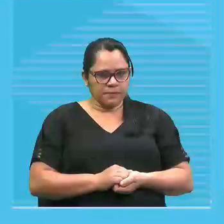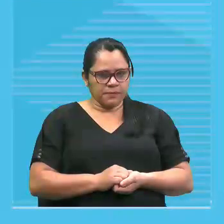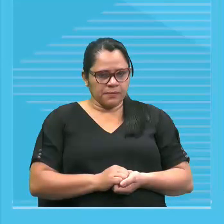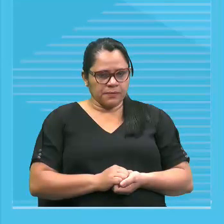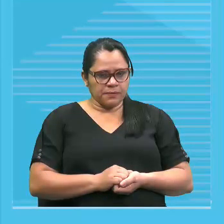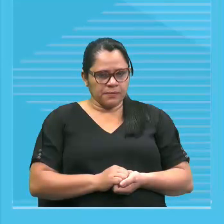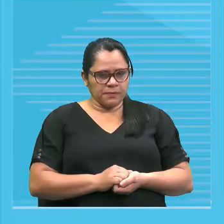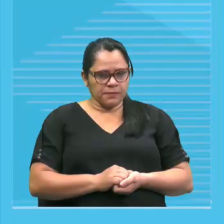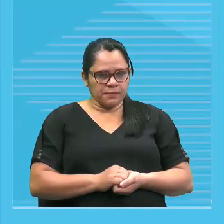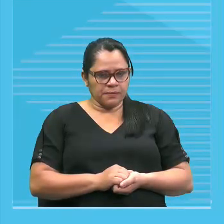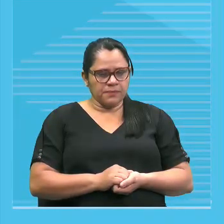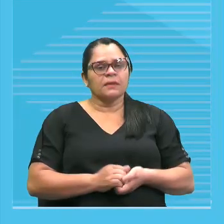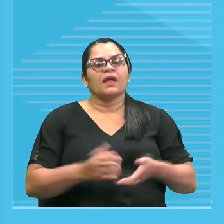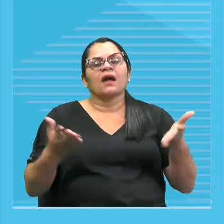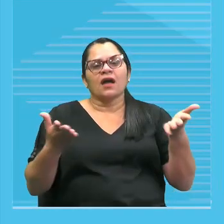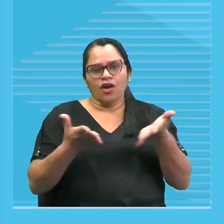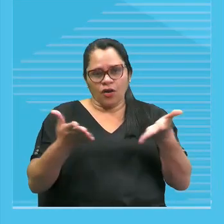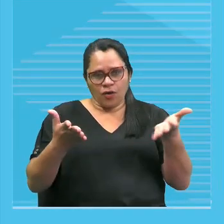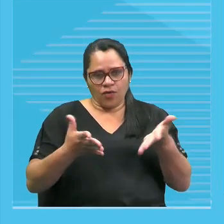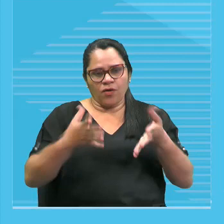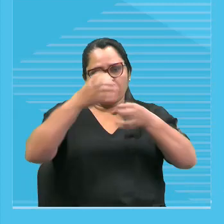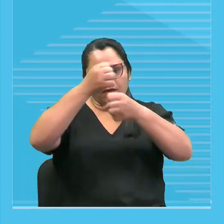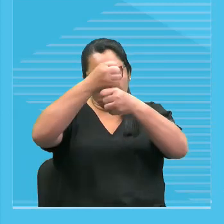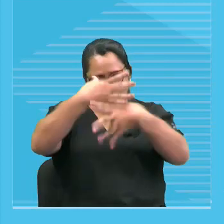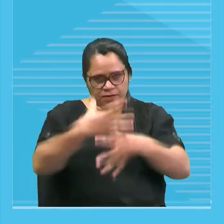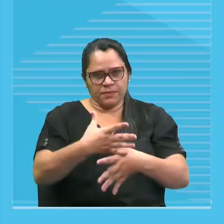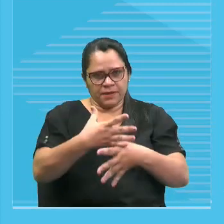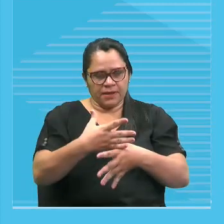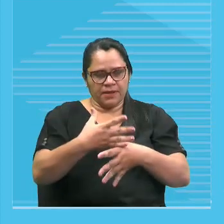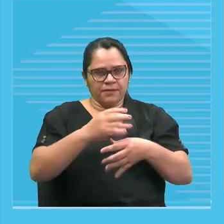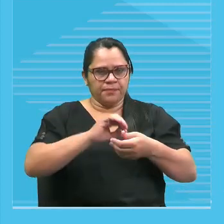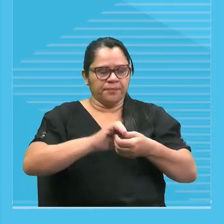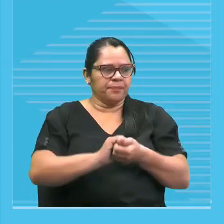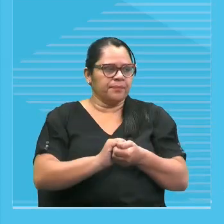antes pode tirar de tela cheia